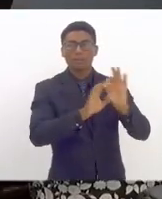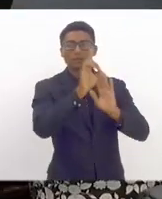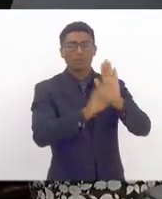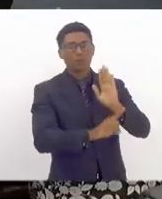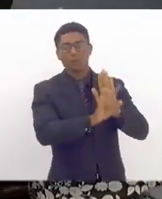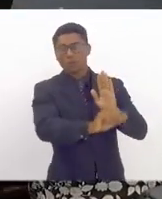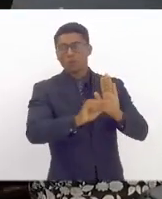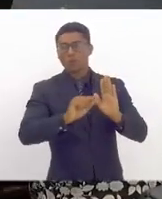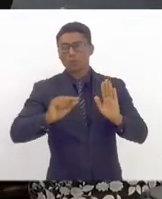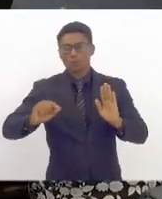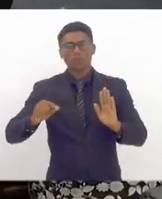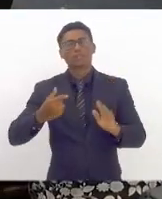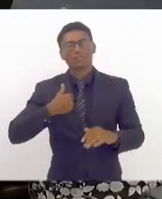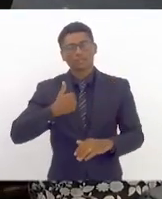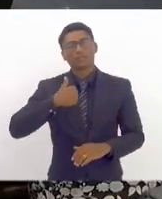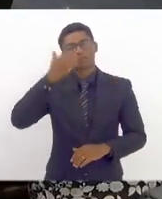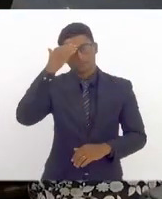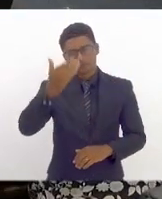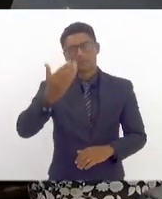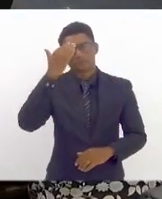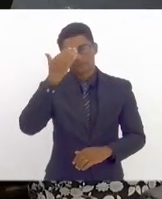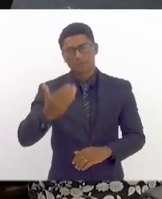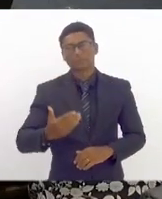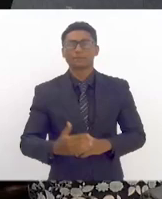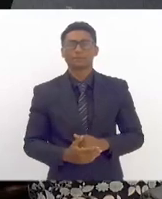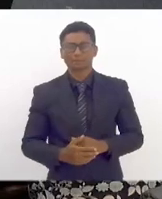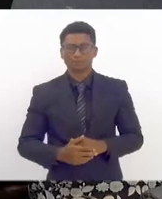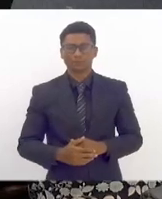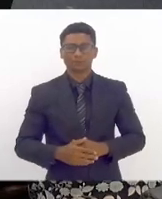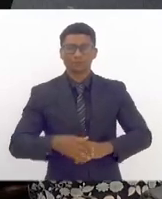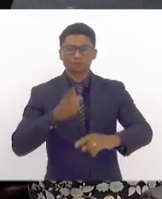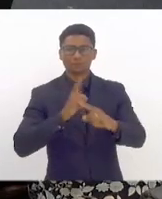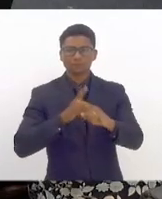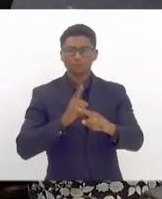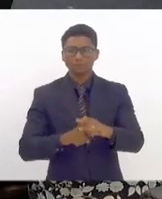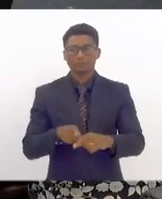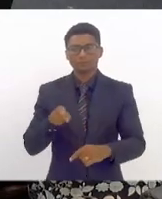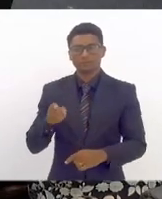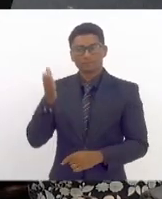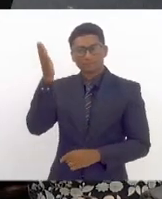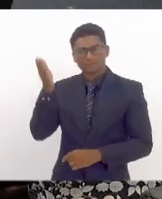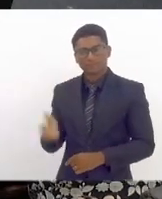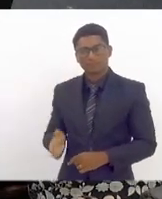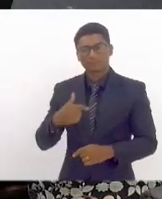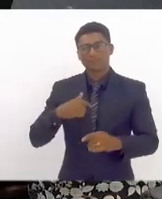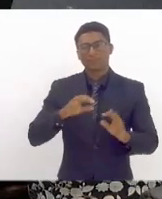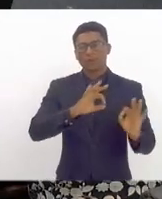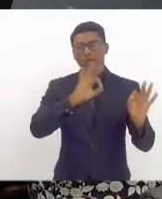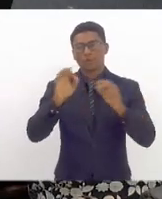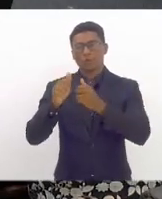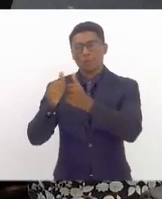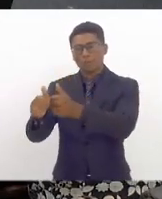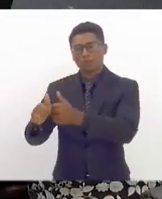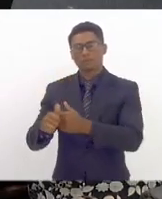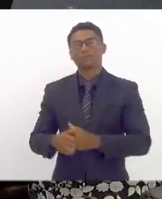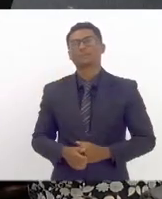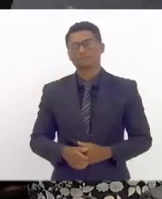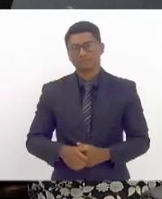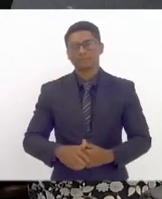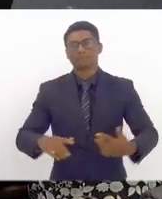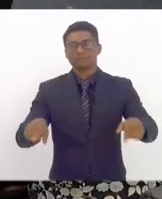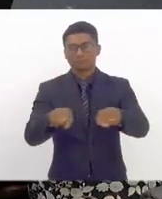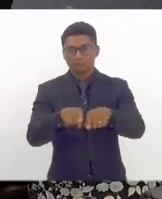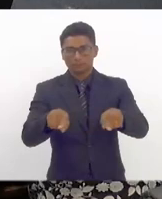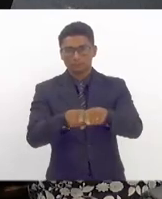eu só tenho muito agradecer de poder estar com acompanhando a trajetória do Leomar nesse período todo e queria trazer